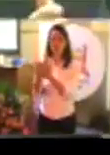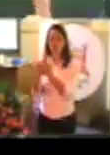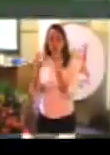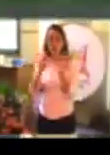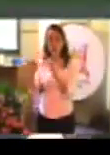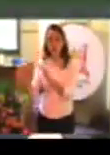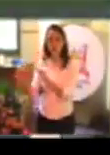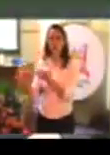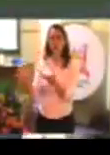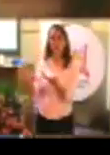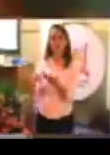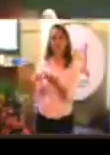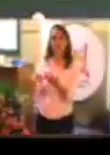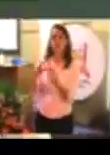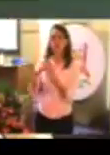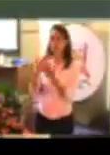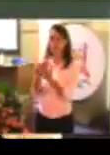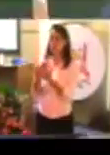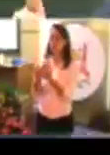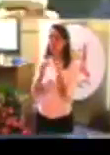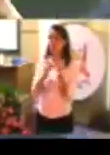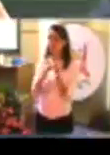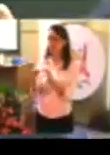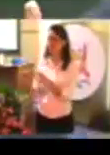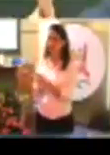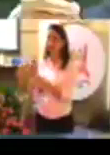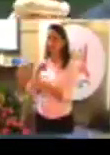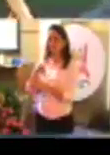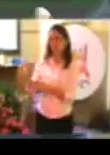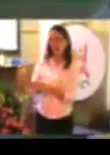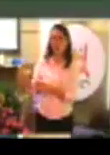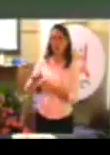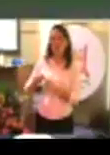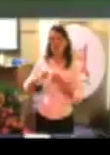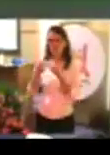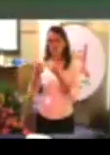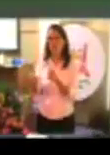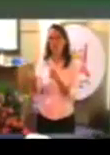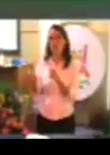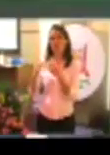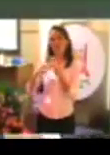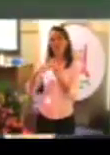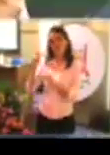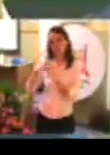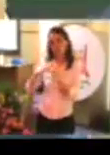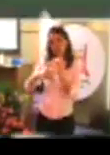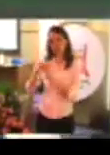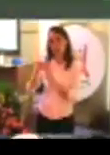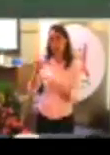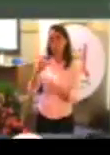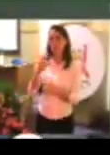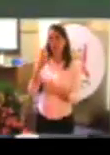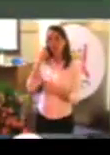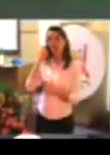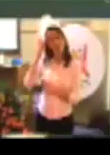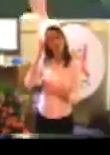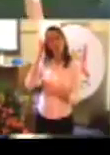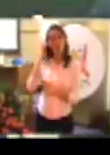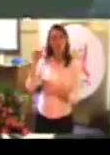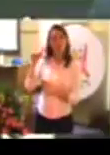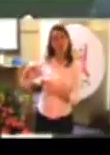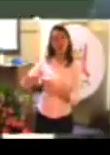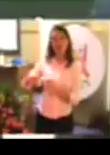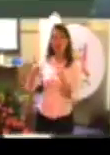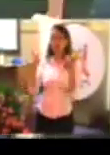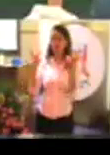bem instaladas, funcionando bem, com professoras dedicadas, preparadas. Imagino que seja aqui também. Mas,